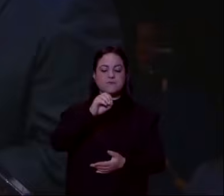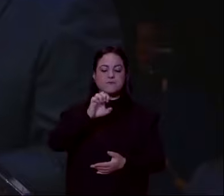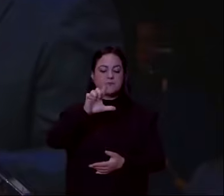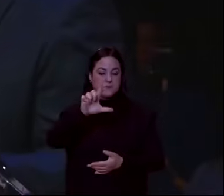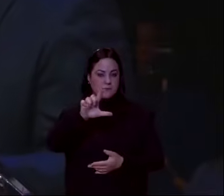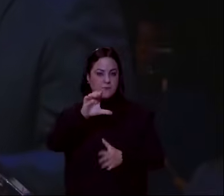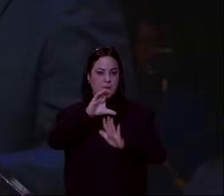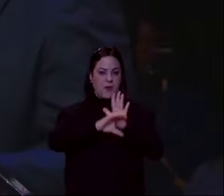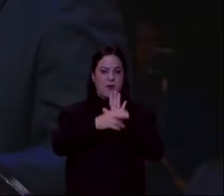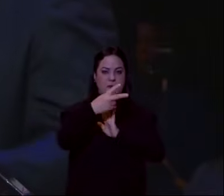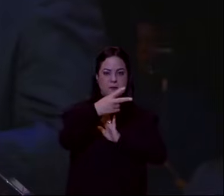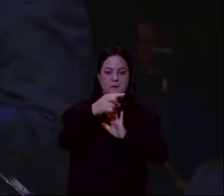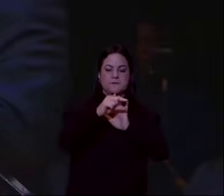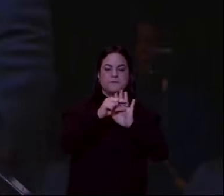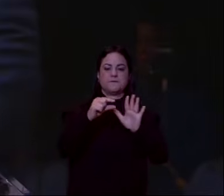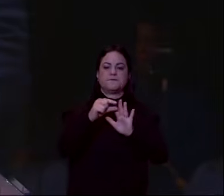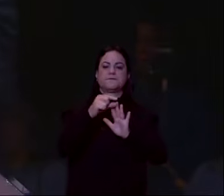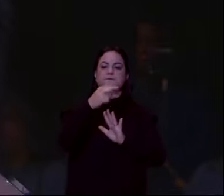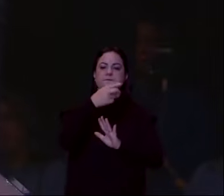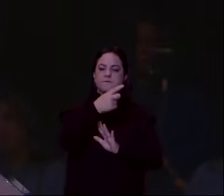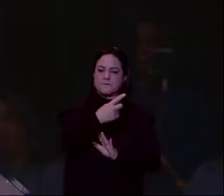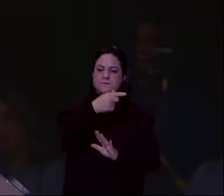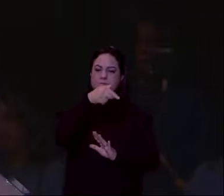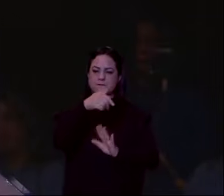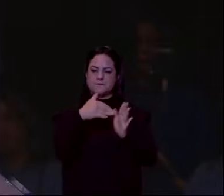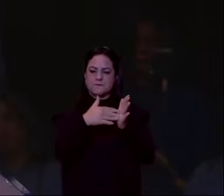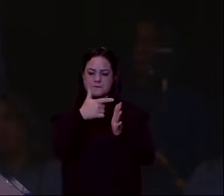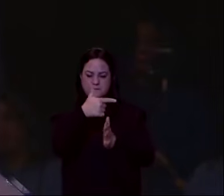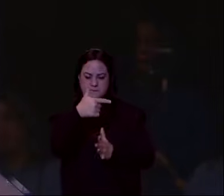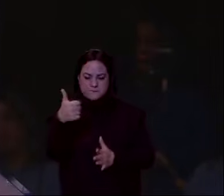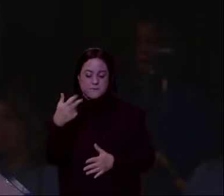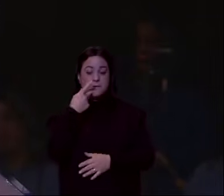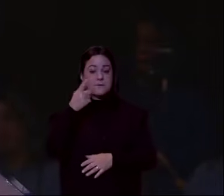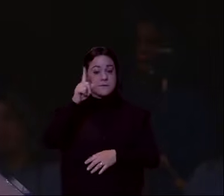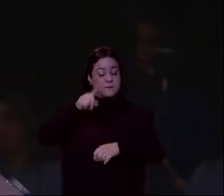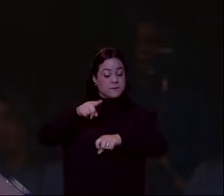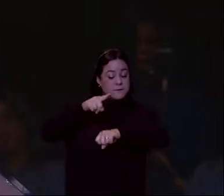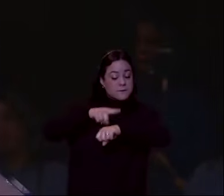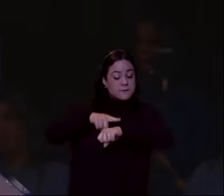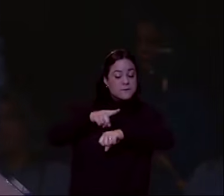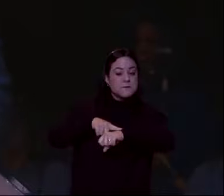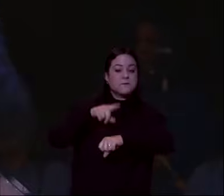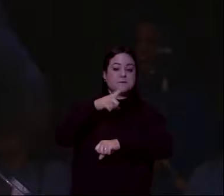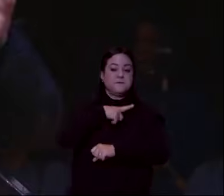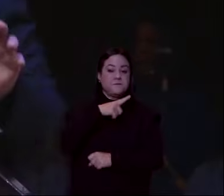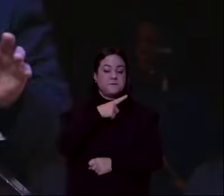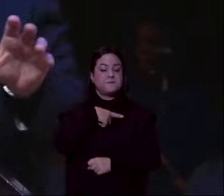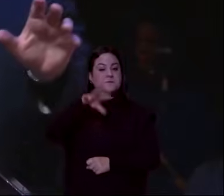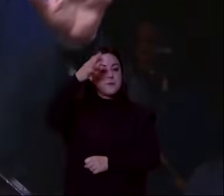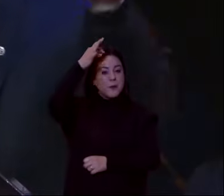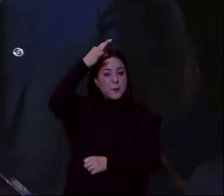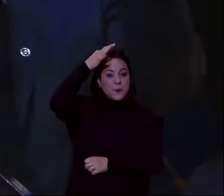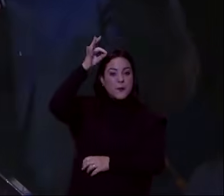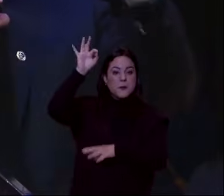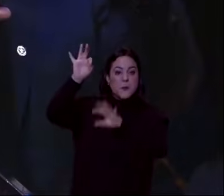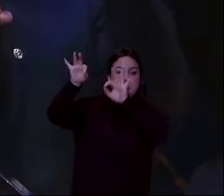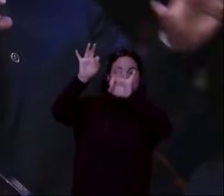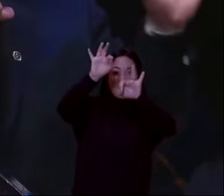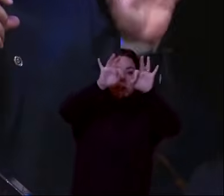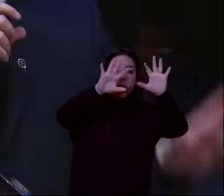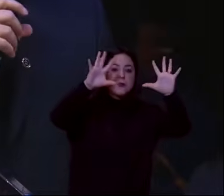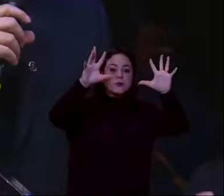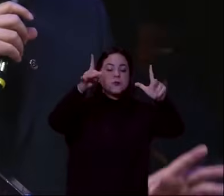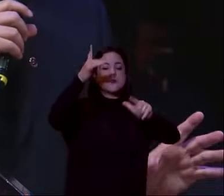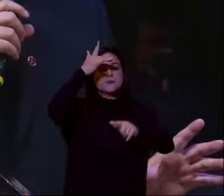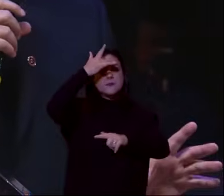2, 17 a 21, onde a Bíblia diz que chegaria o tempo em que ele derramaria o seu Espírito sobre todo